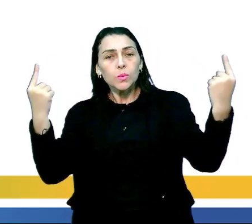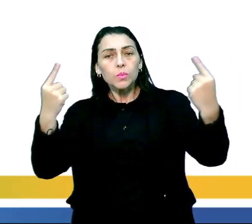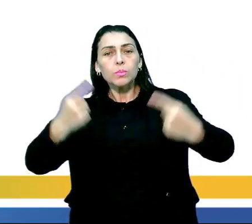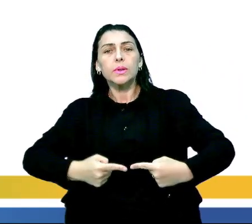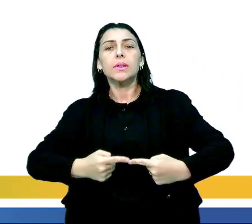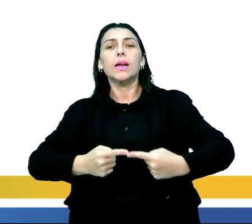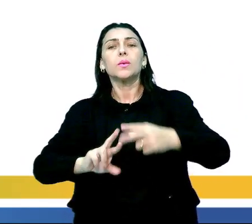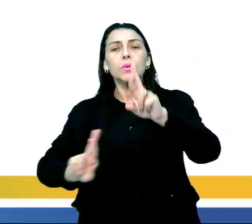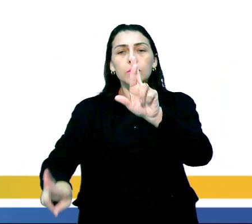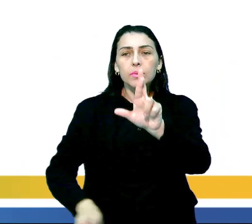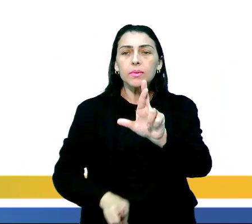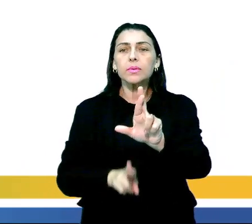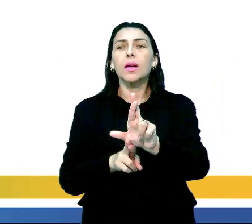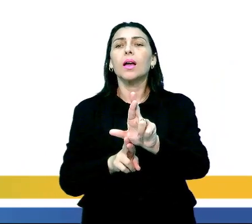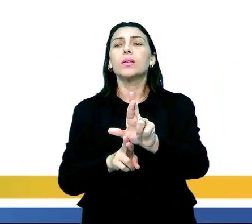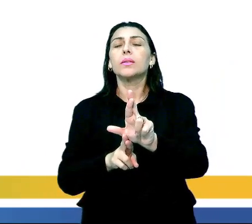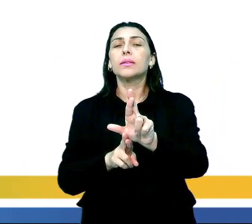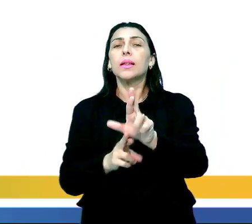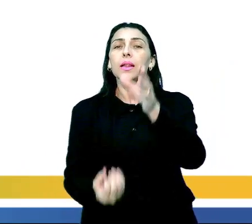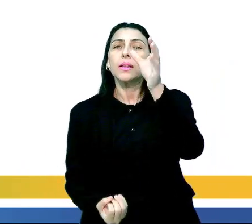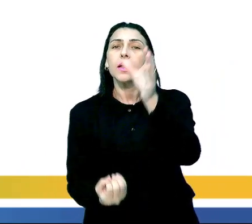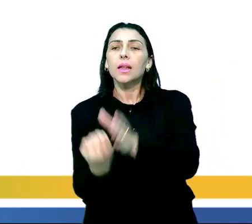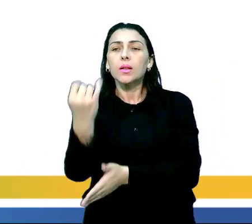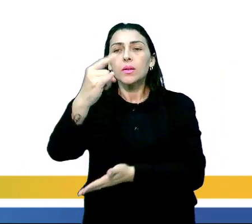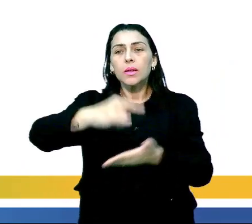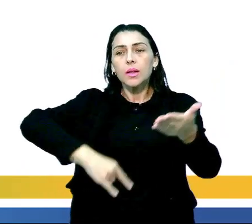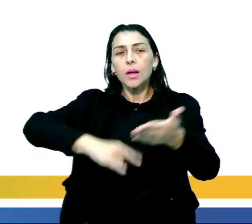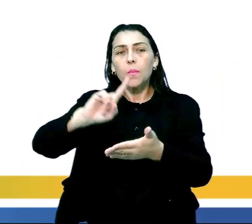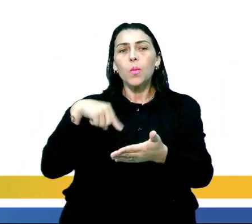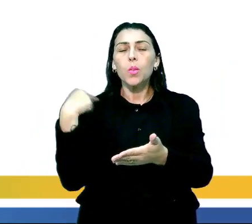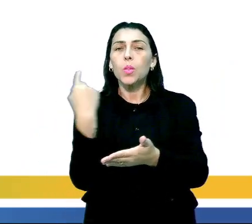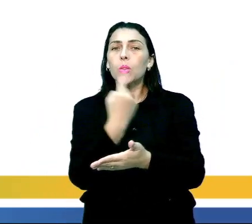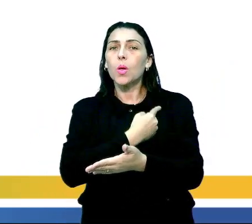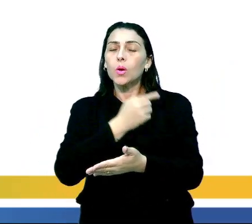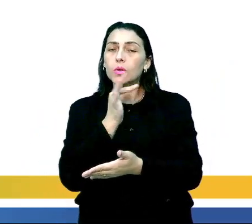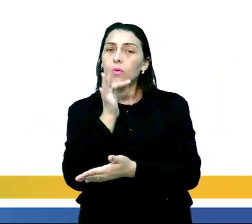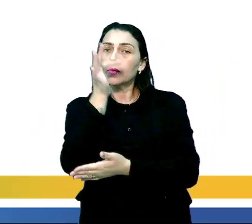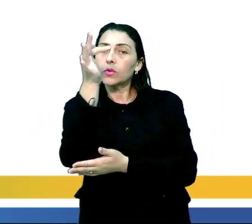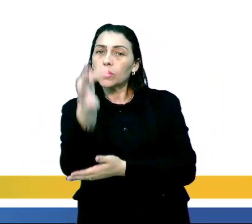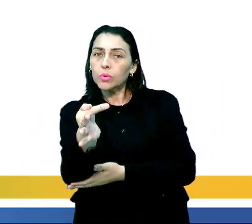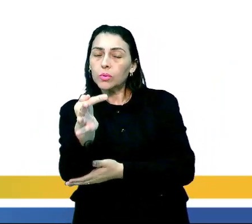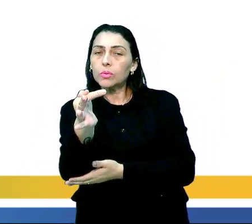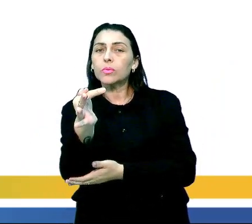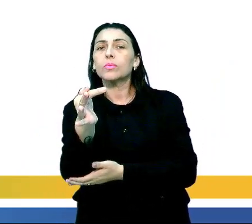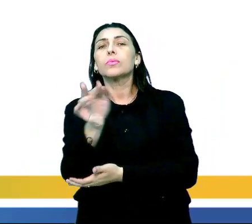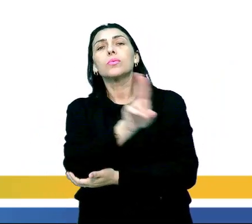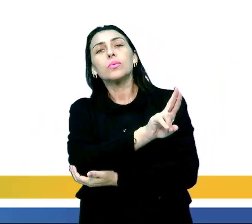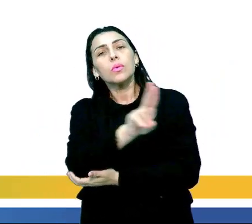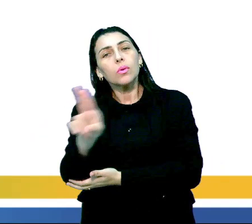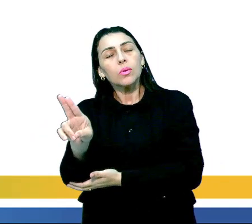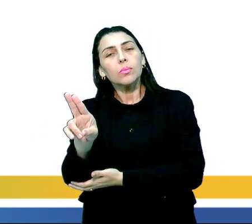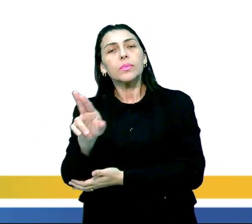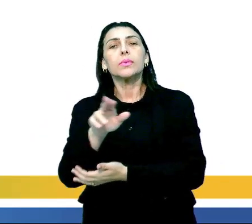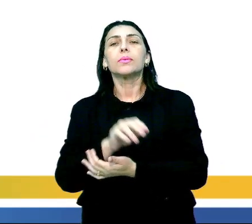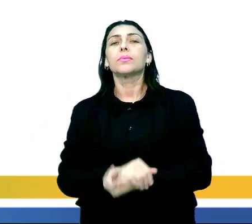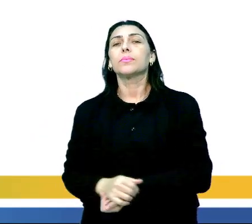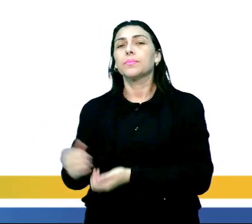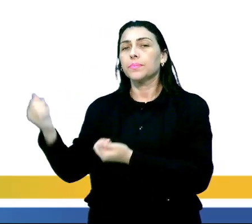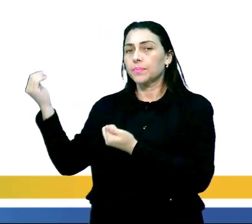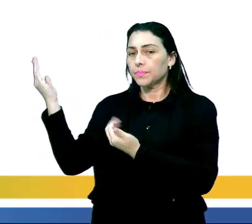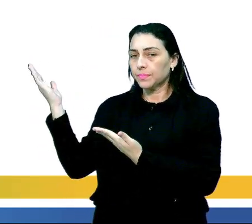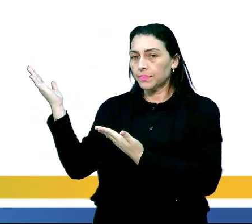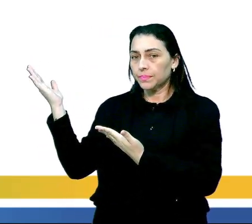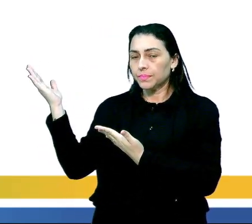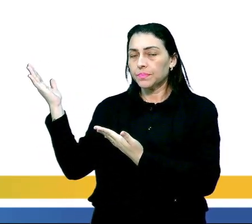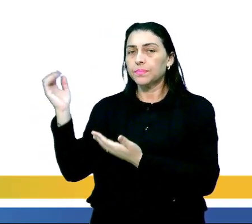intensificar o debate sobre a sustentabilidade e, com isso, lançou um documento. Esse documento foi chamado de Nosso